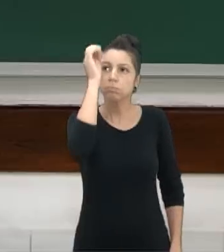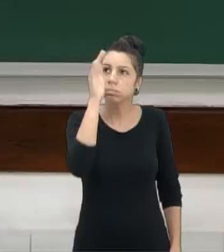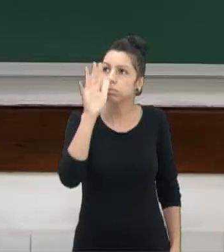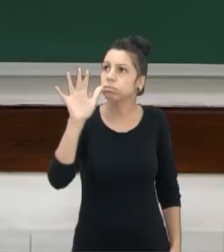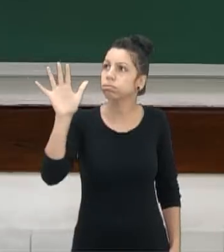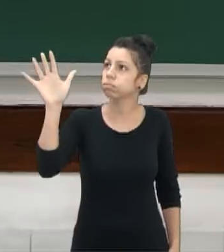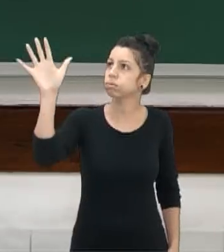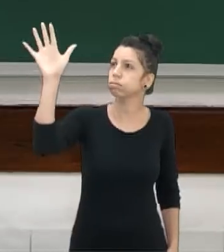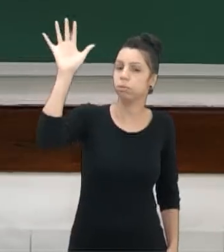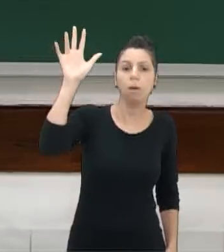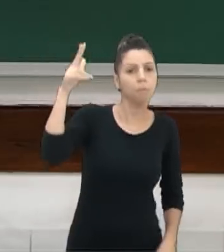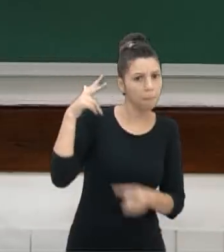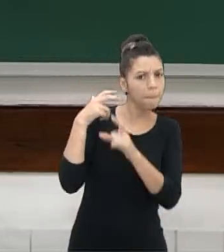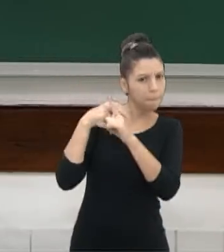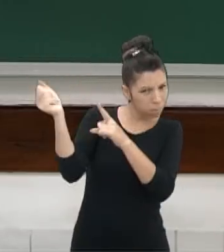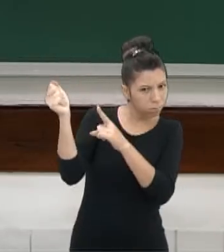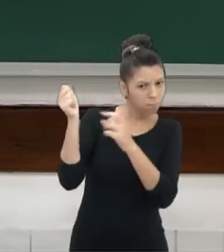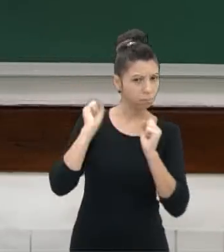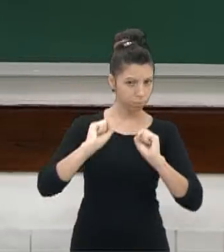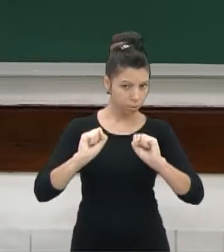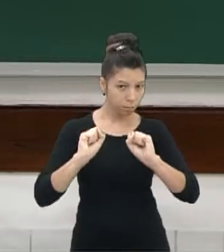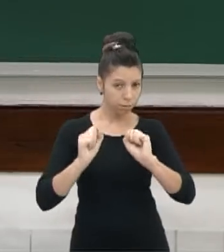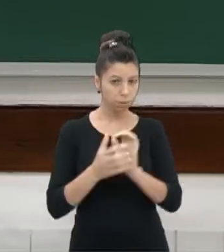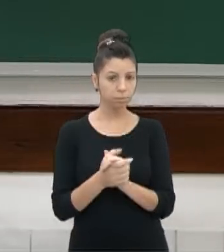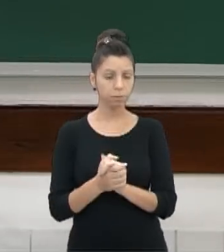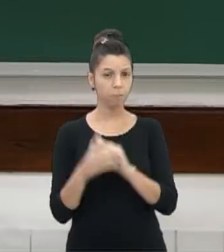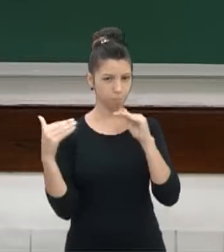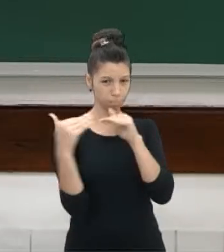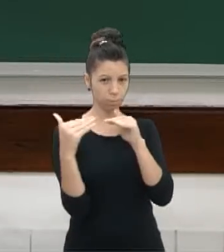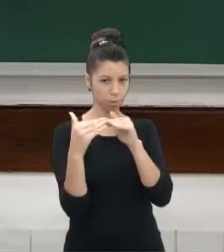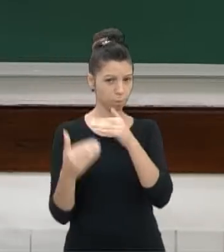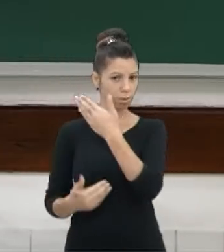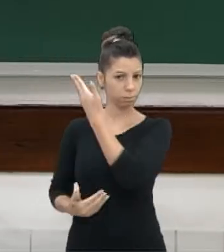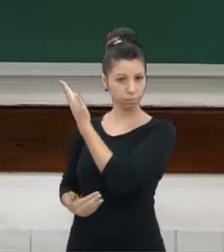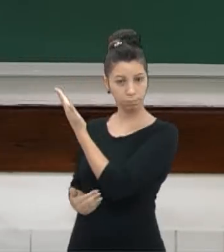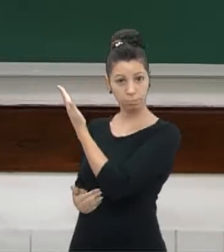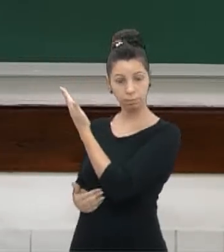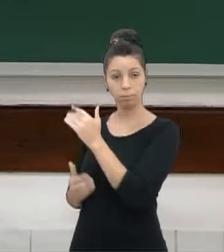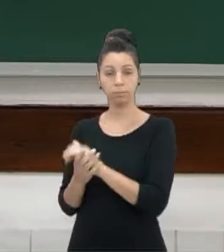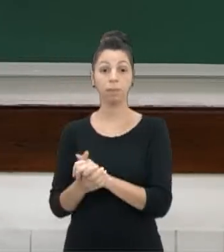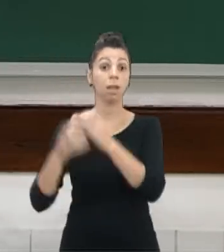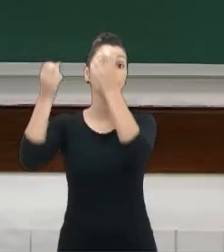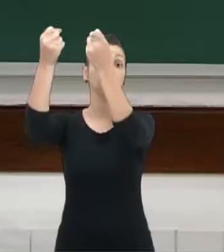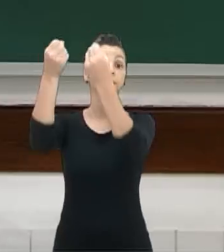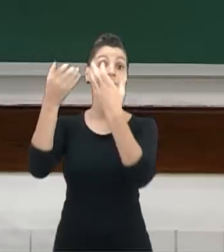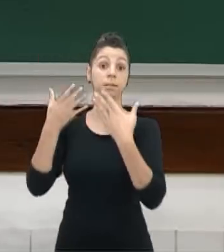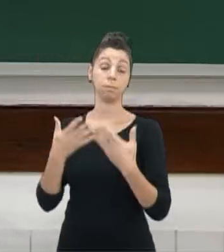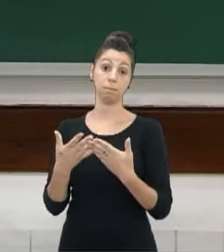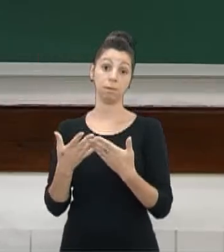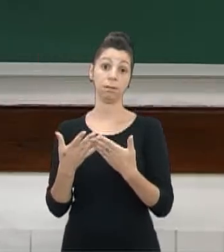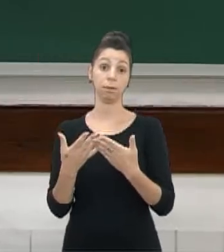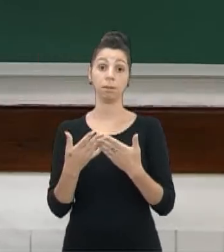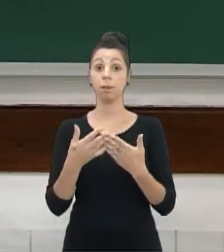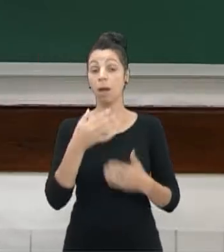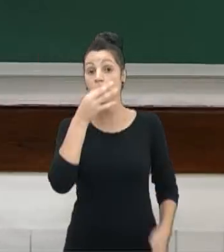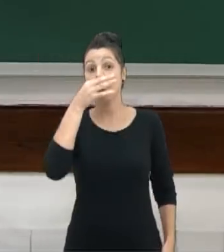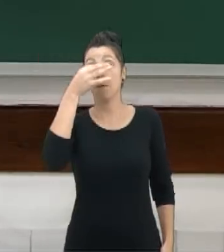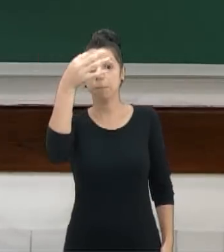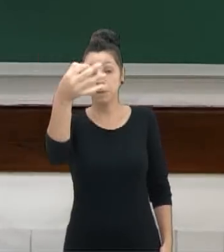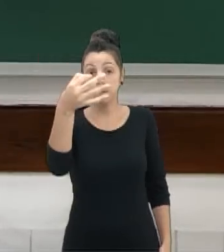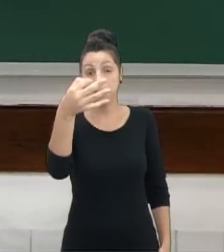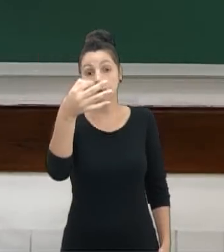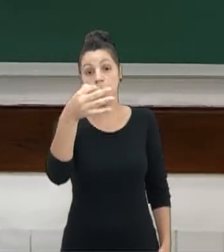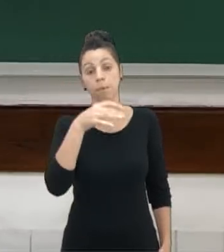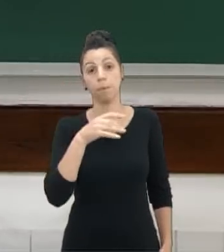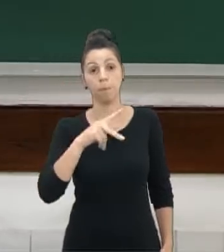sonho, pode conquistar esse sonho, né? Você concorda com isso ou não? Justifique, é pessoal, né? Tudo bem. Letra